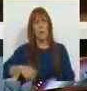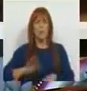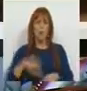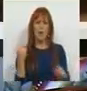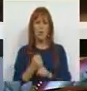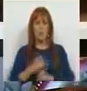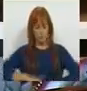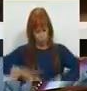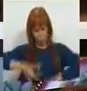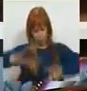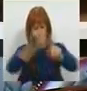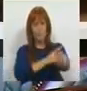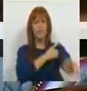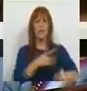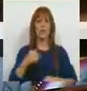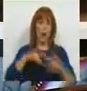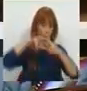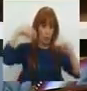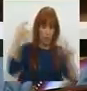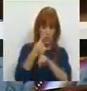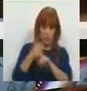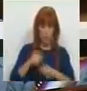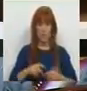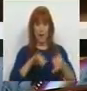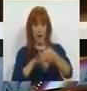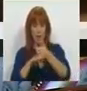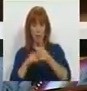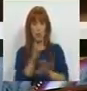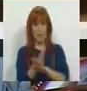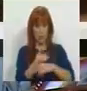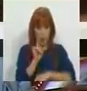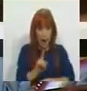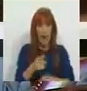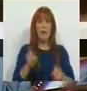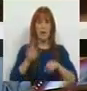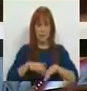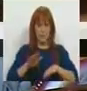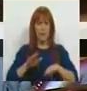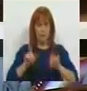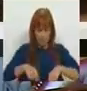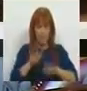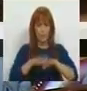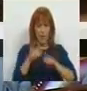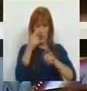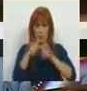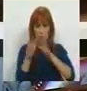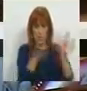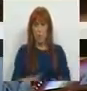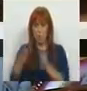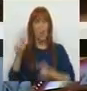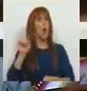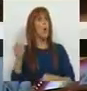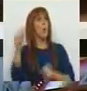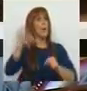ao trabalho desenvolvido pelas autarquias, pelas associações do setor e pelos produtores, que hoje só não estão